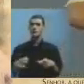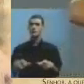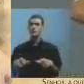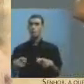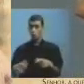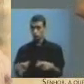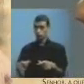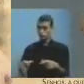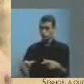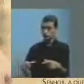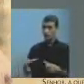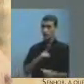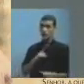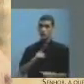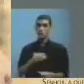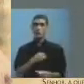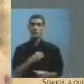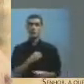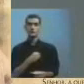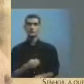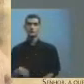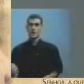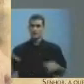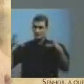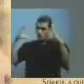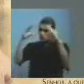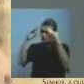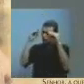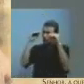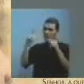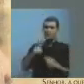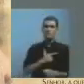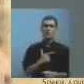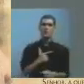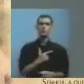Se perdeu na droga, perdeu a sua dignidade, foi preso uma porção de vezes.